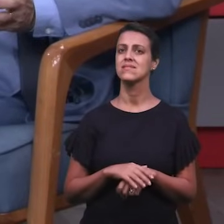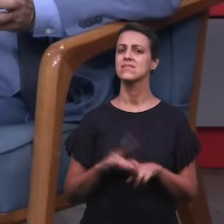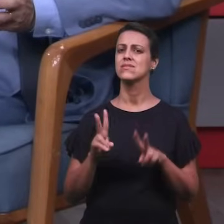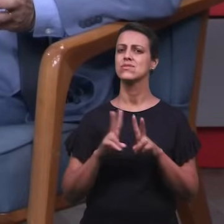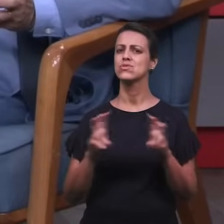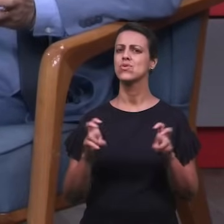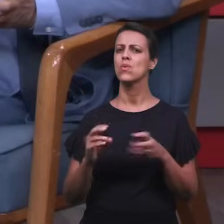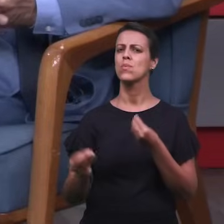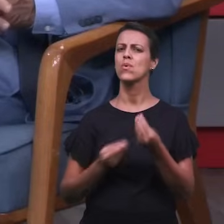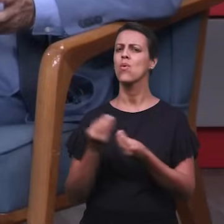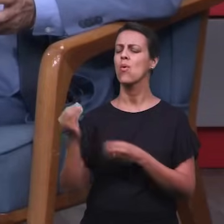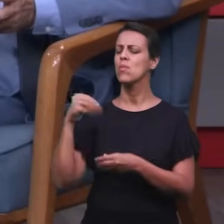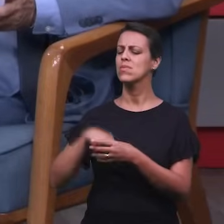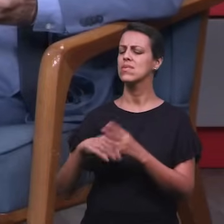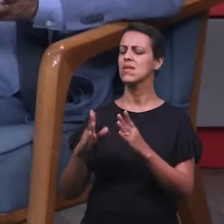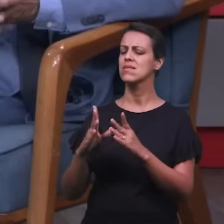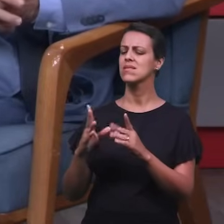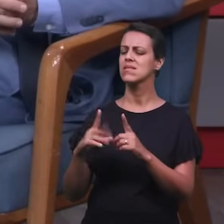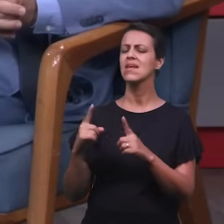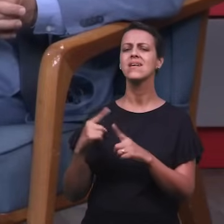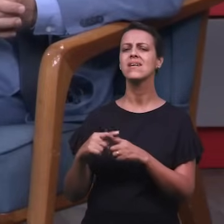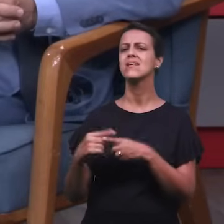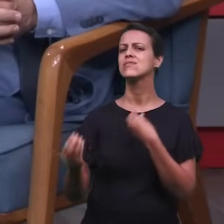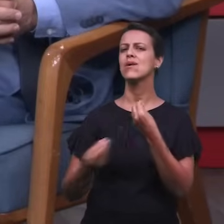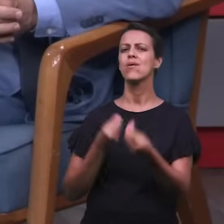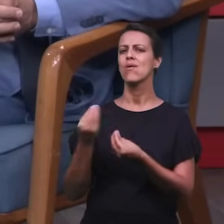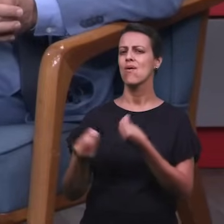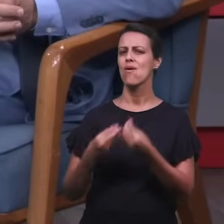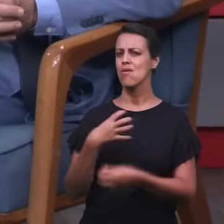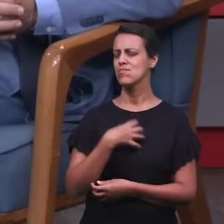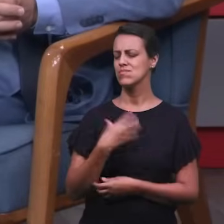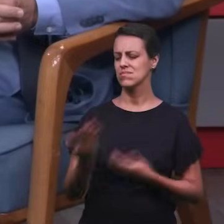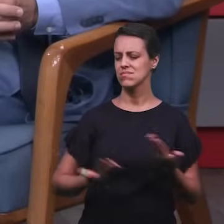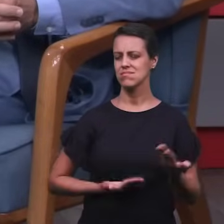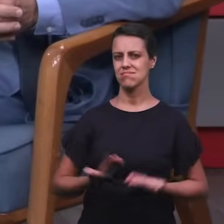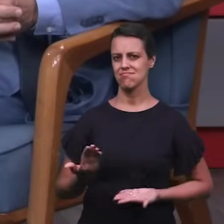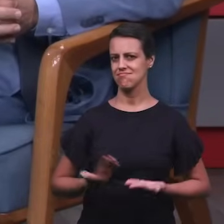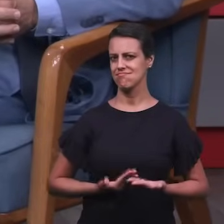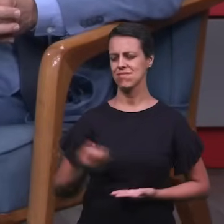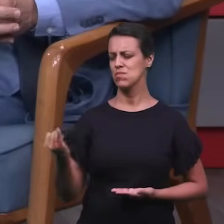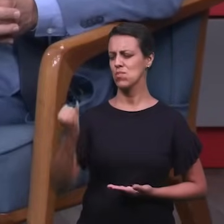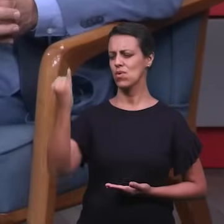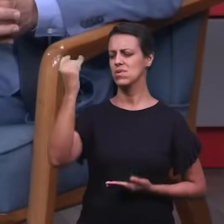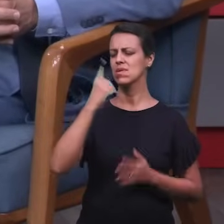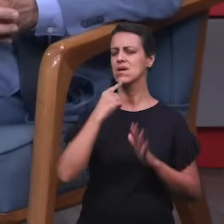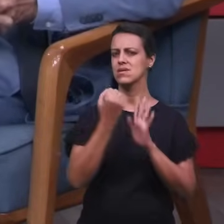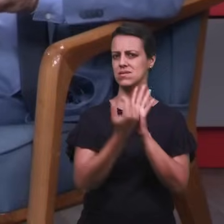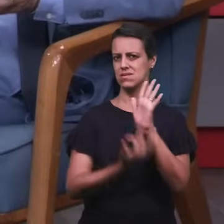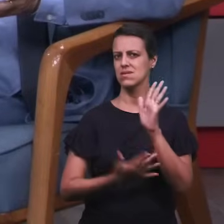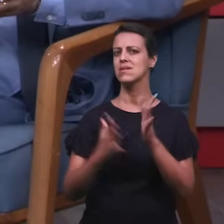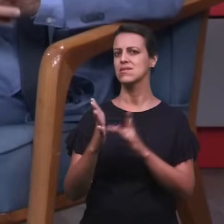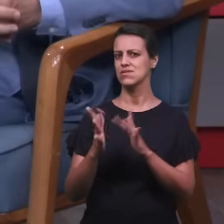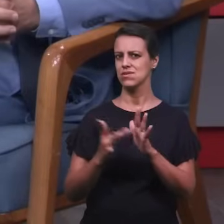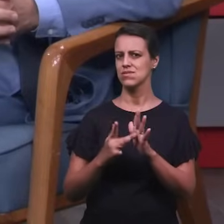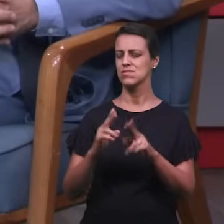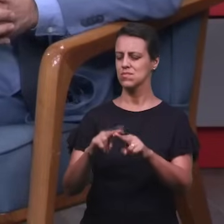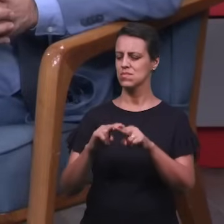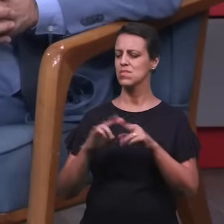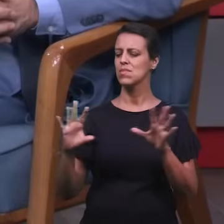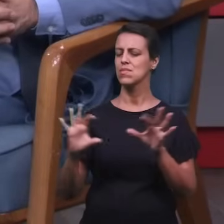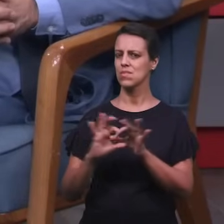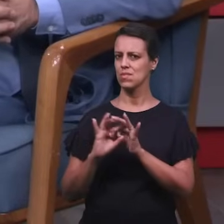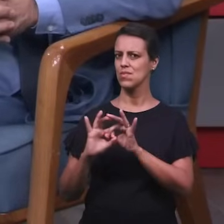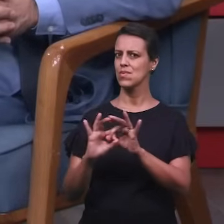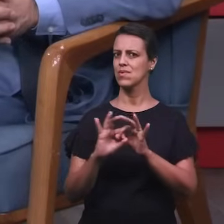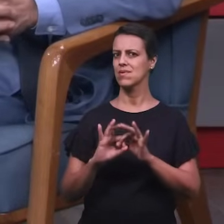Jesus, depois entrando na vida da igreja sobre o sangue e a importância dele na vida da igreja, na sua comunhão,